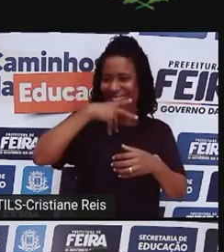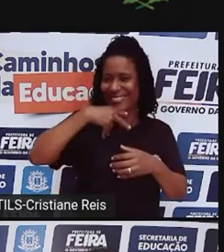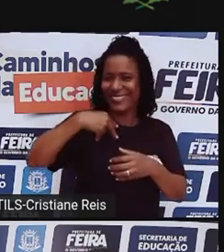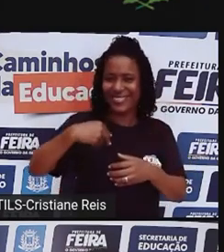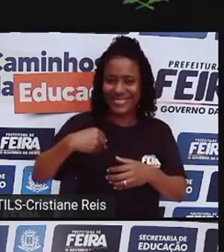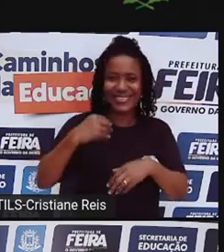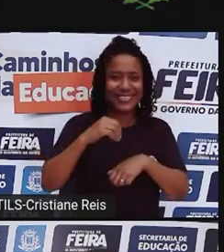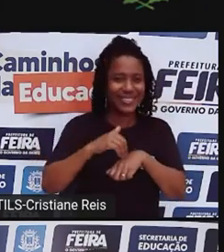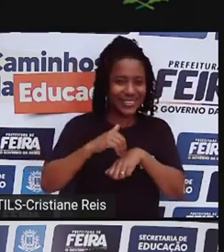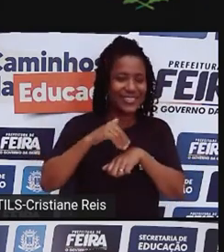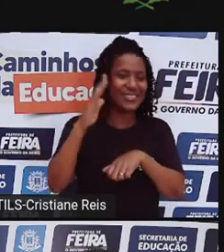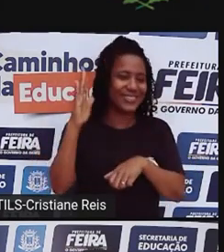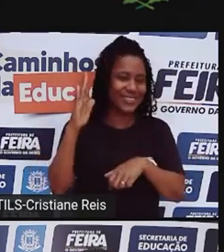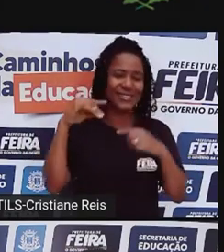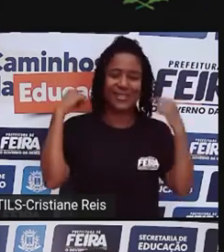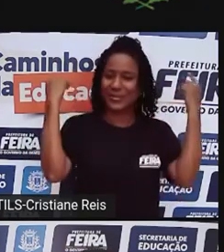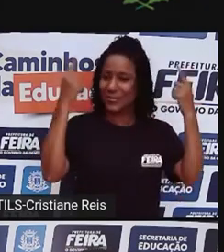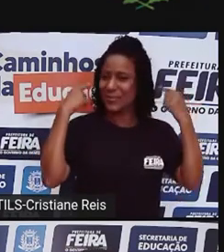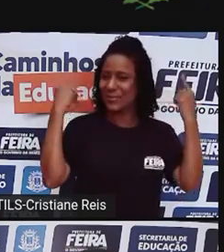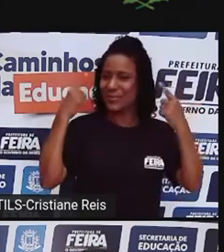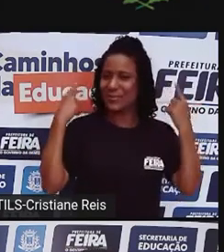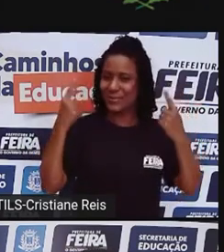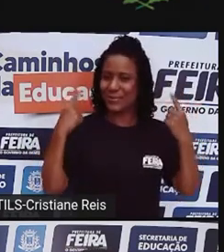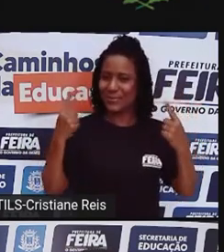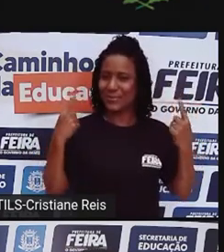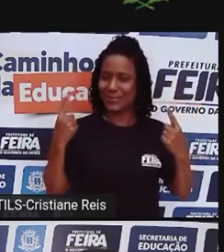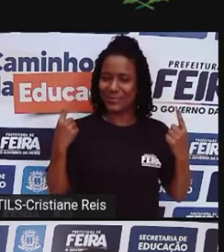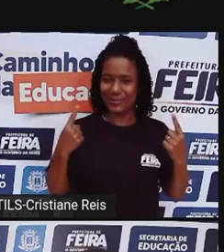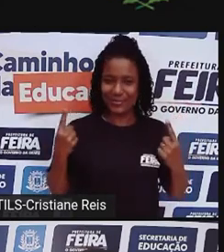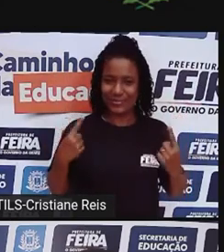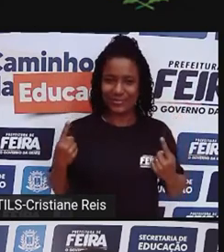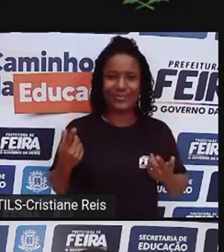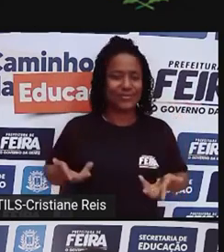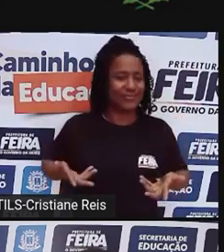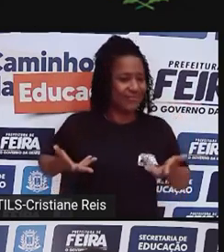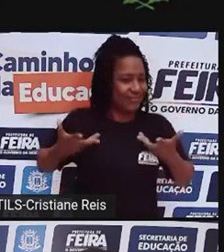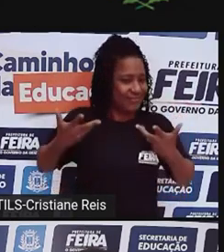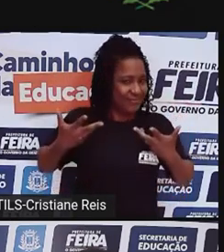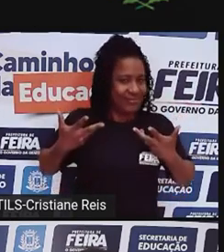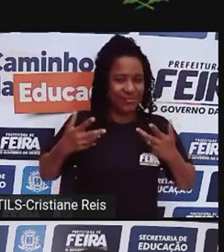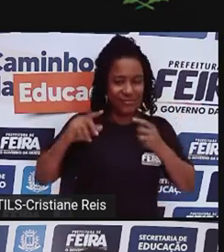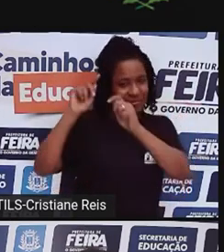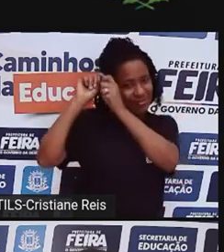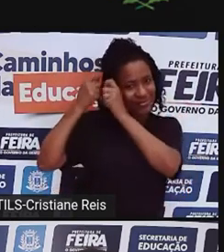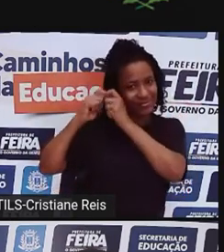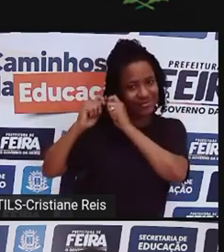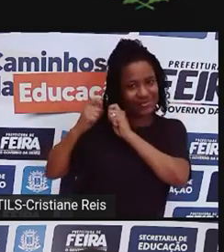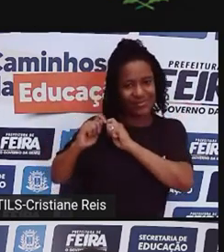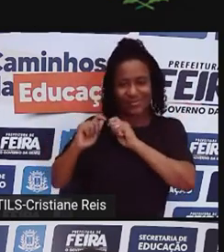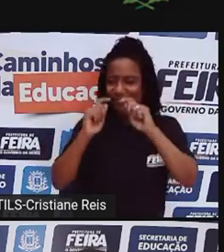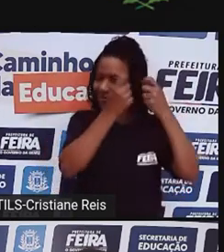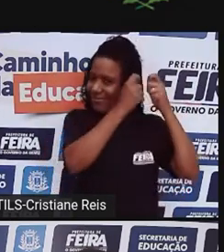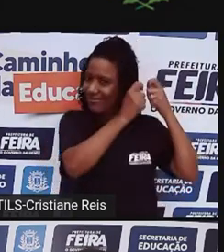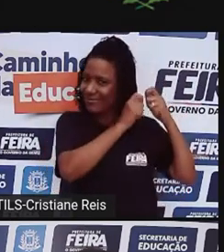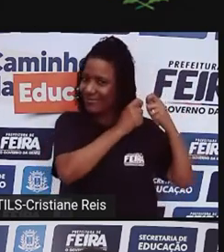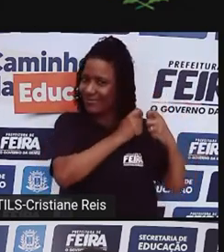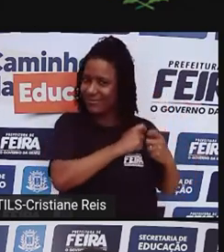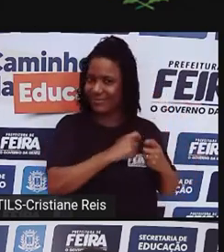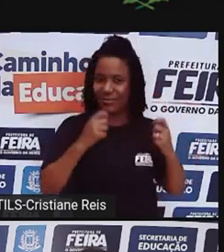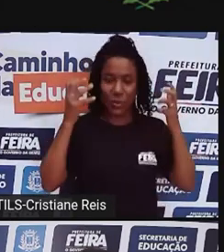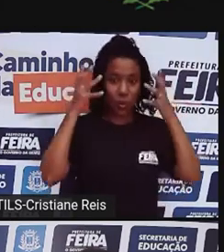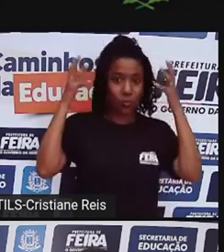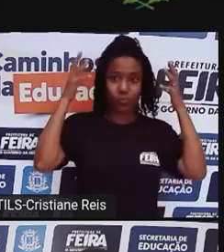lindas com os seus cabelos e como elas usam adereços e os cabelos cada vez mais cheios